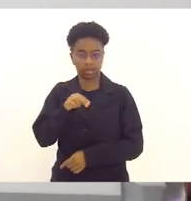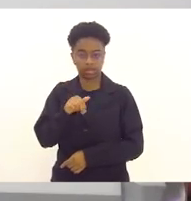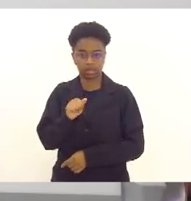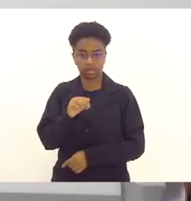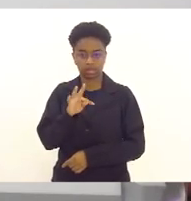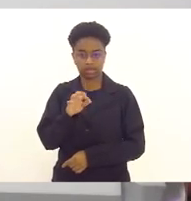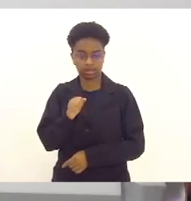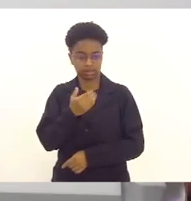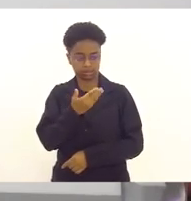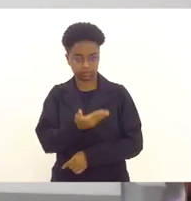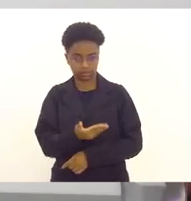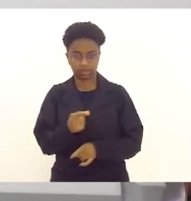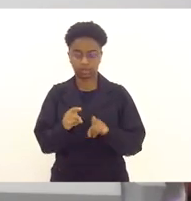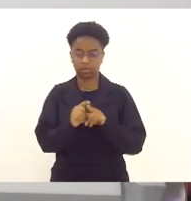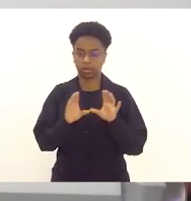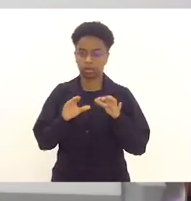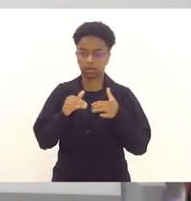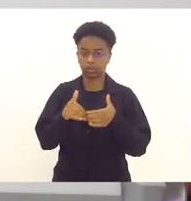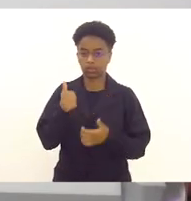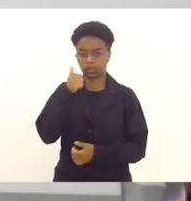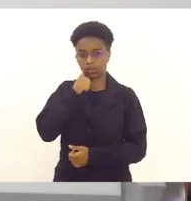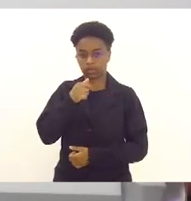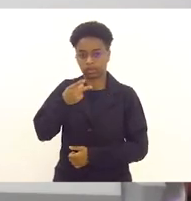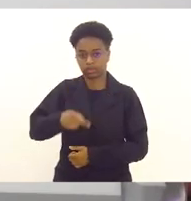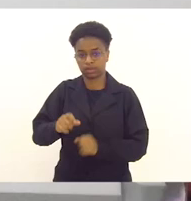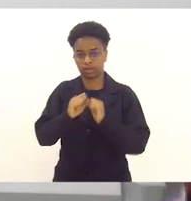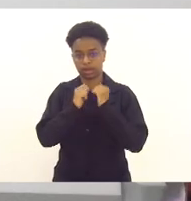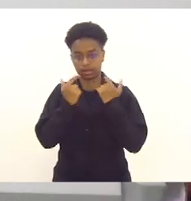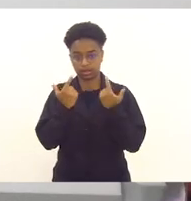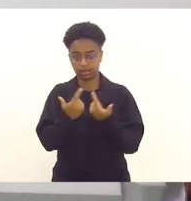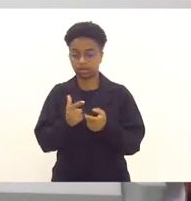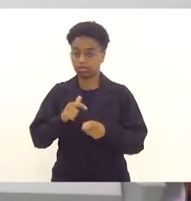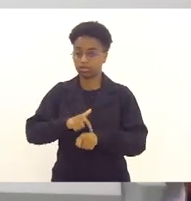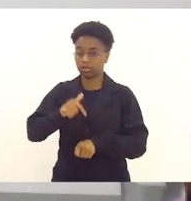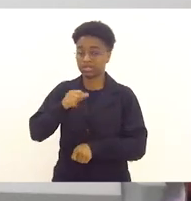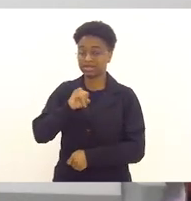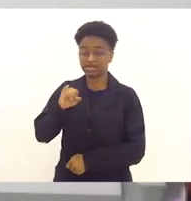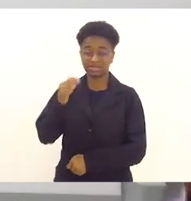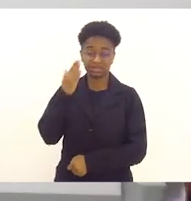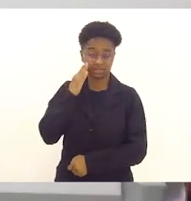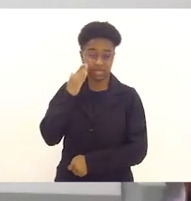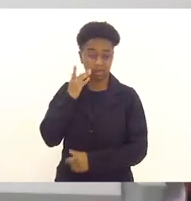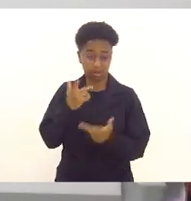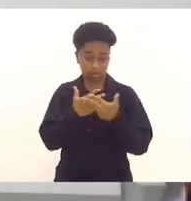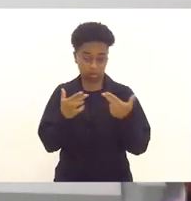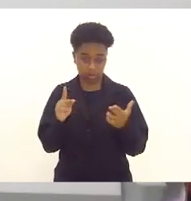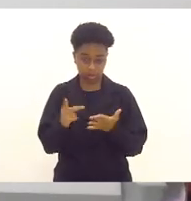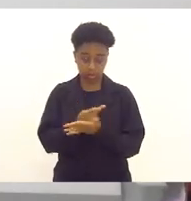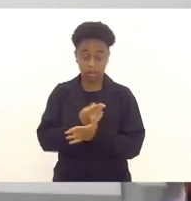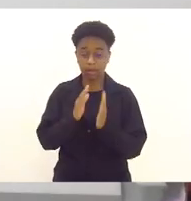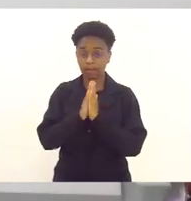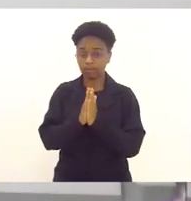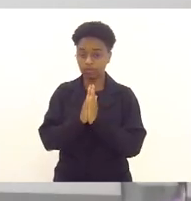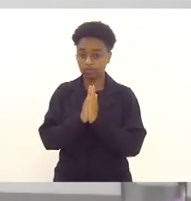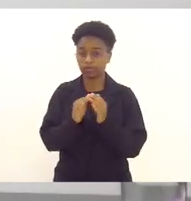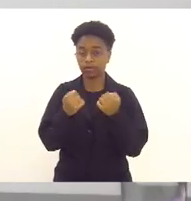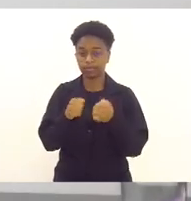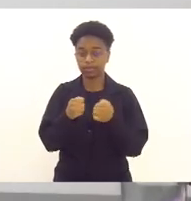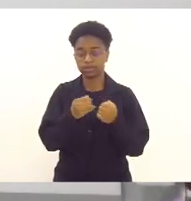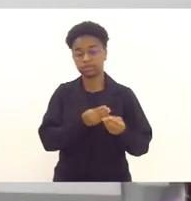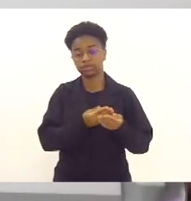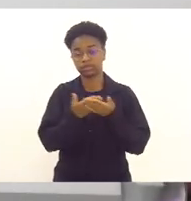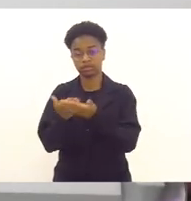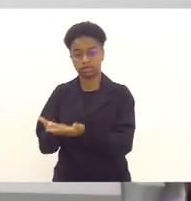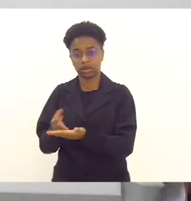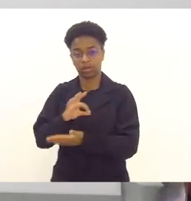a senhora e a comissão da mulher da alerj é quando tiverem conhecimento desses casos que por favor encaminhem para